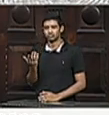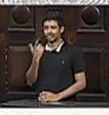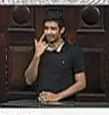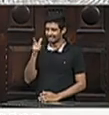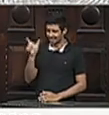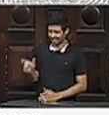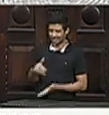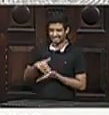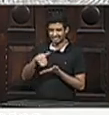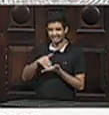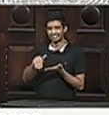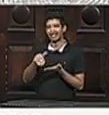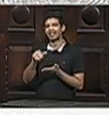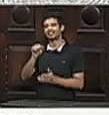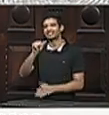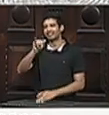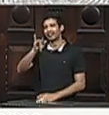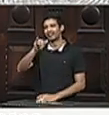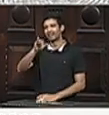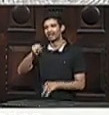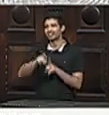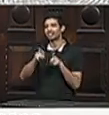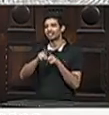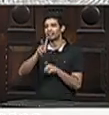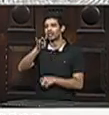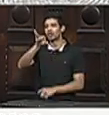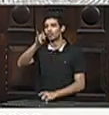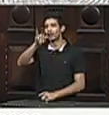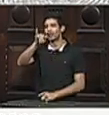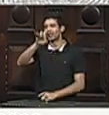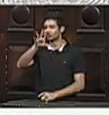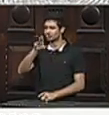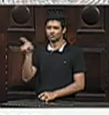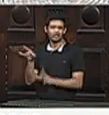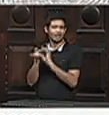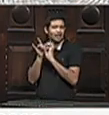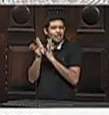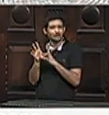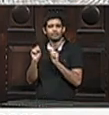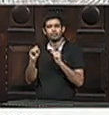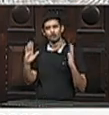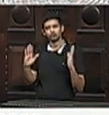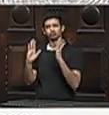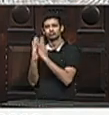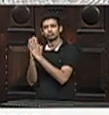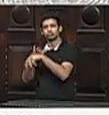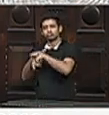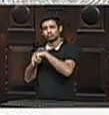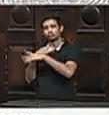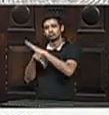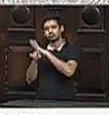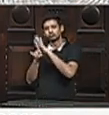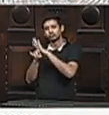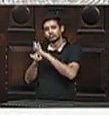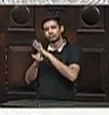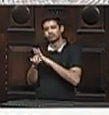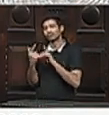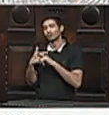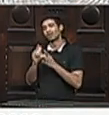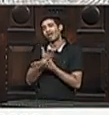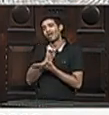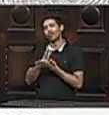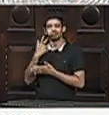vontade de uma só pessoa. Isso eu concordo plenamente com todo mundo. Agora, eu acho que não é. Não é assim. A visão está equivocada. Então,